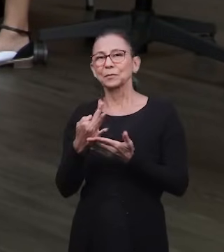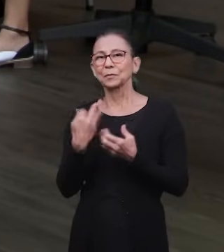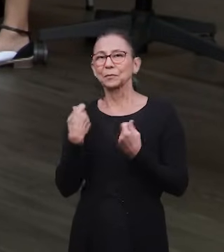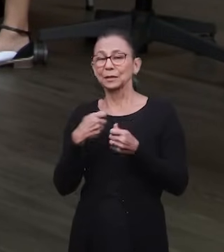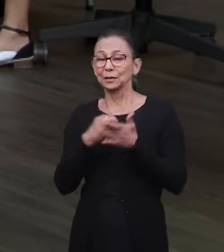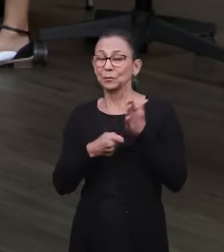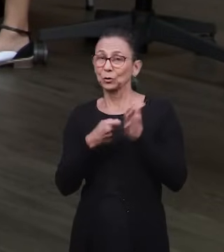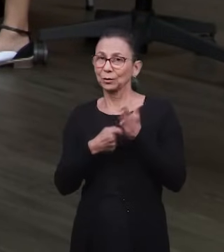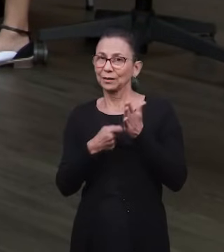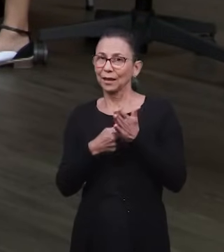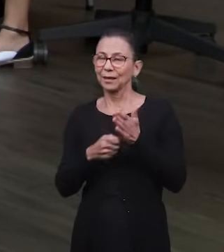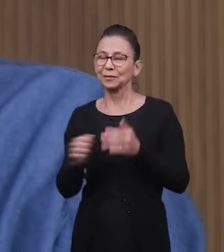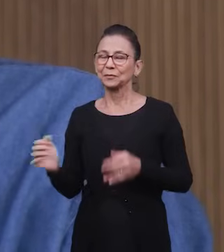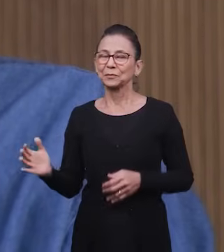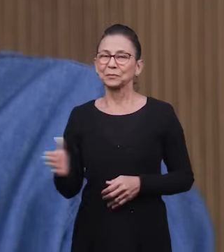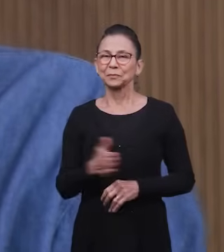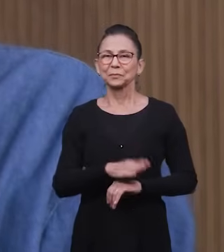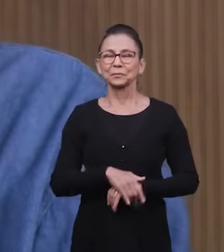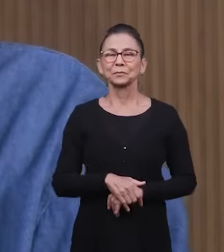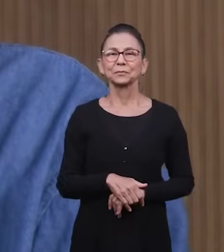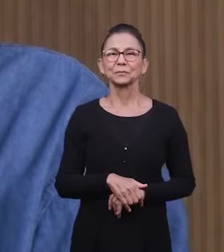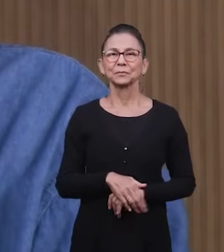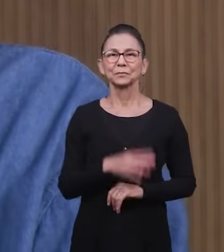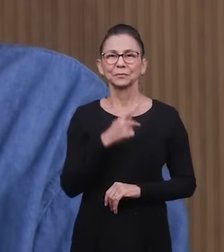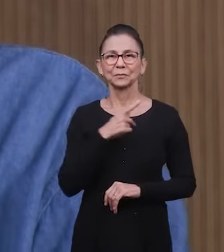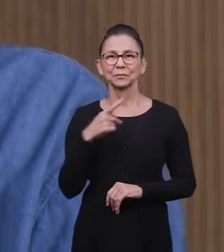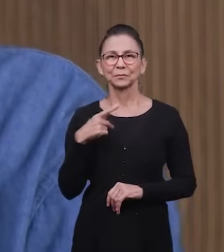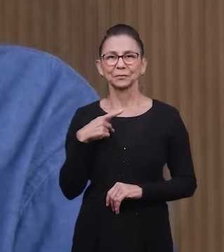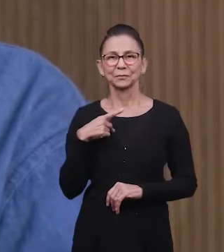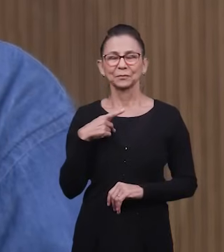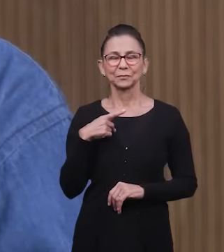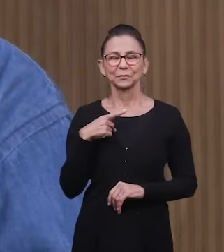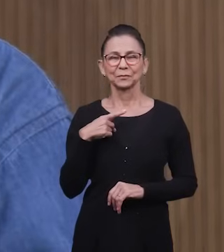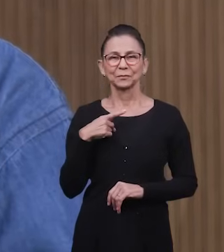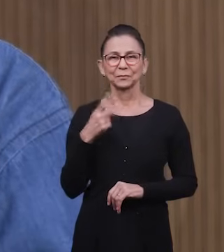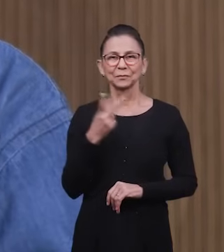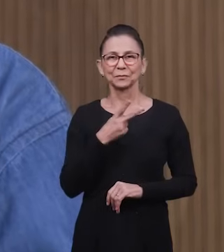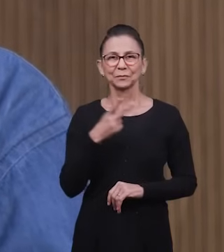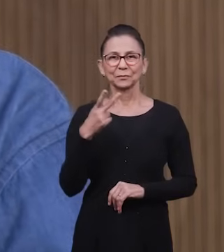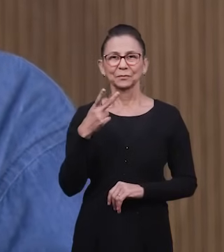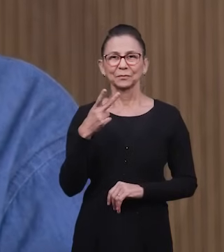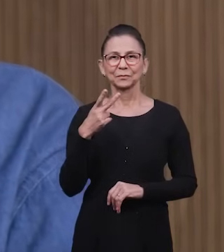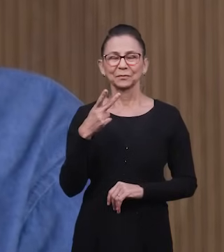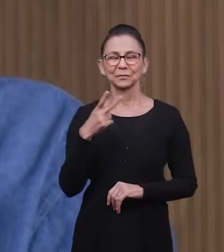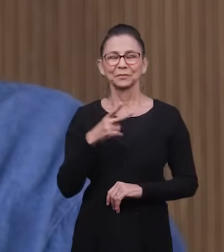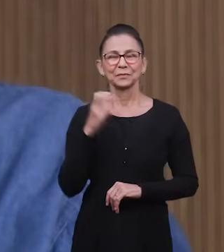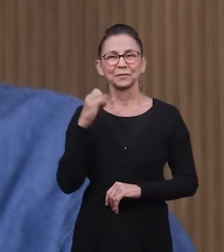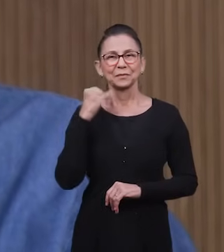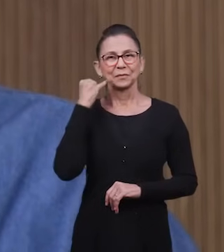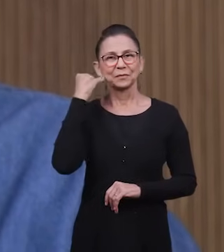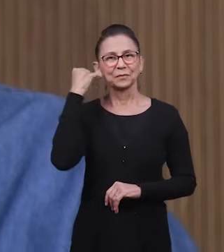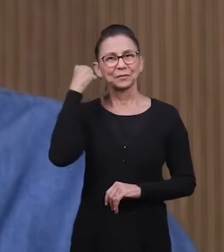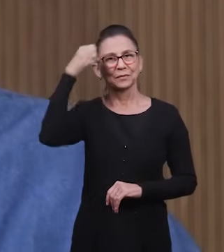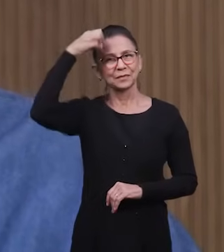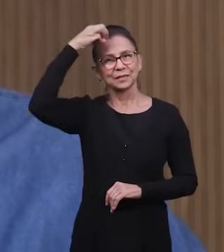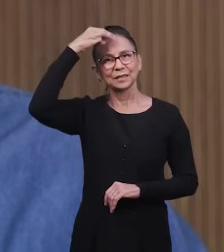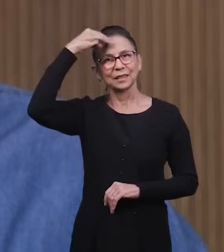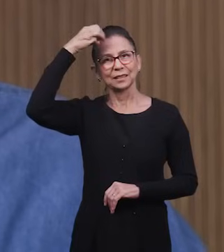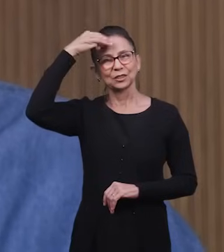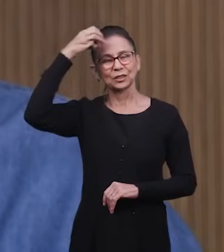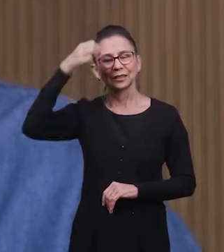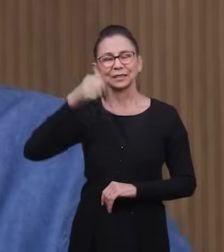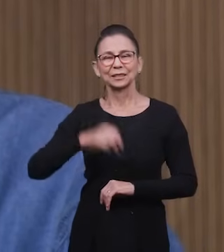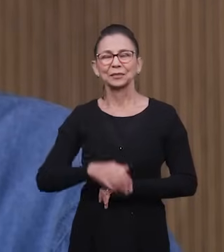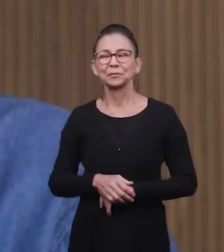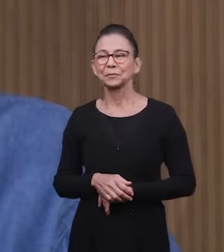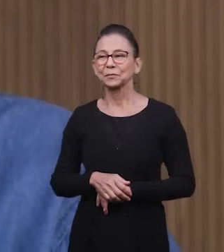Mateus, pode fazer a sua pergunta. Pastor Josias, Pastor Alexandre, a paz do Senhor Jesus. Paz do Senhor. Ainda cumprimento a todos os jovens aqui